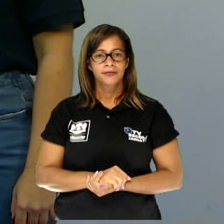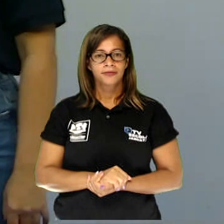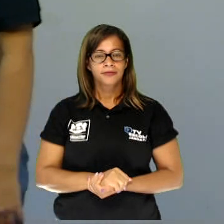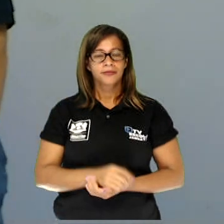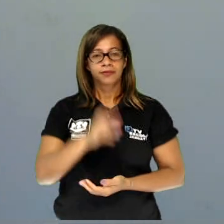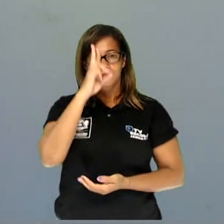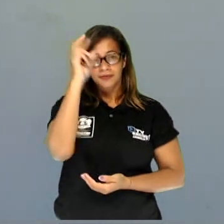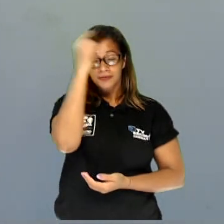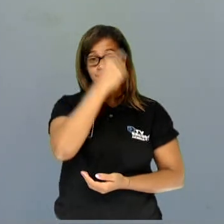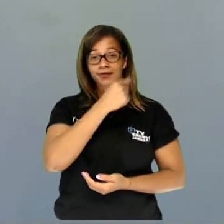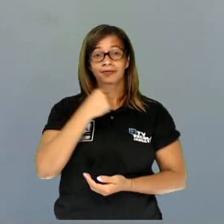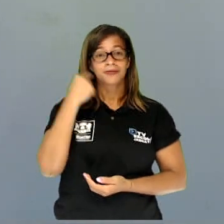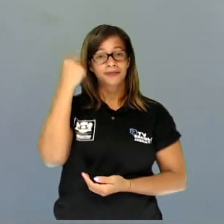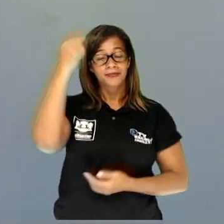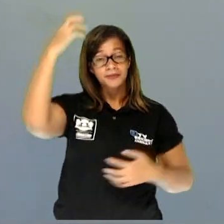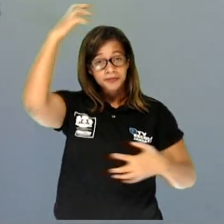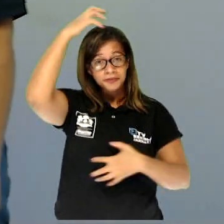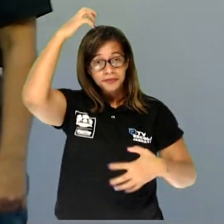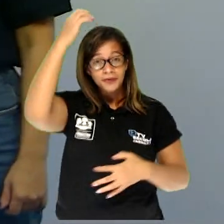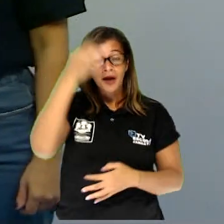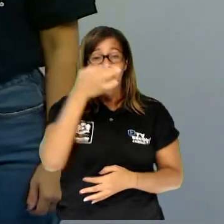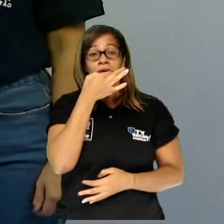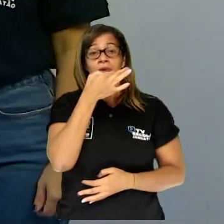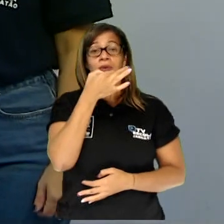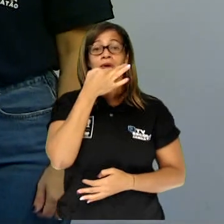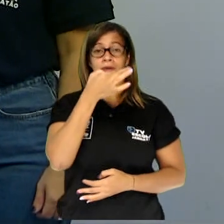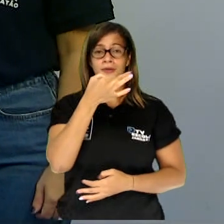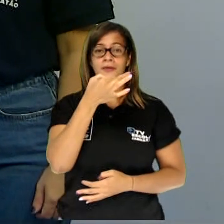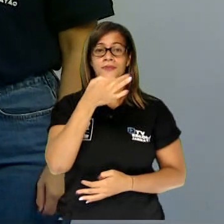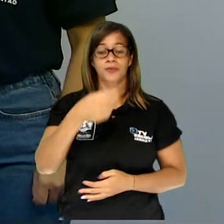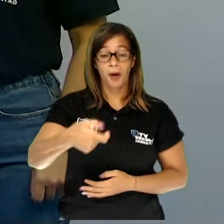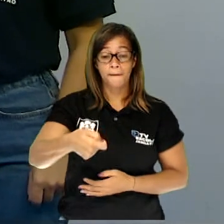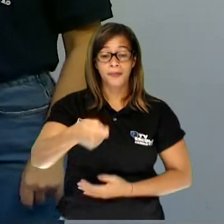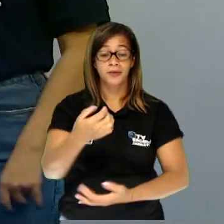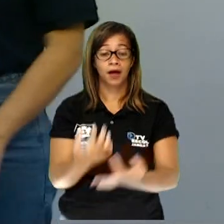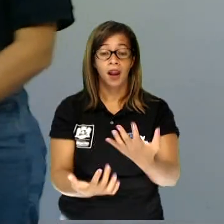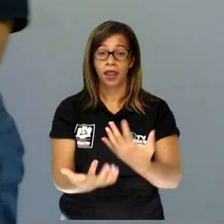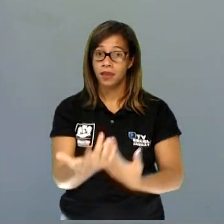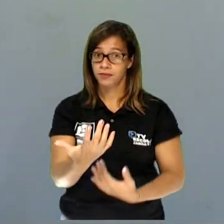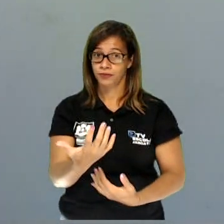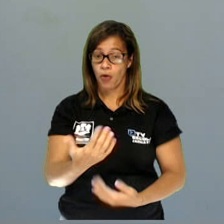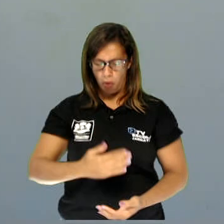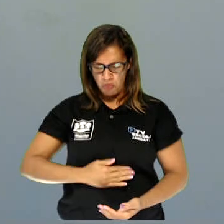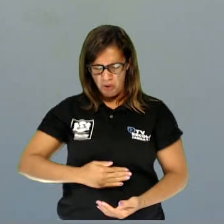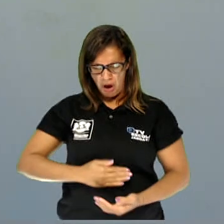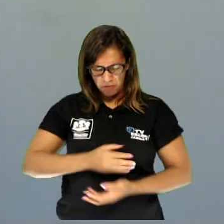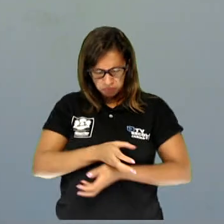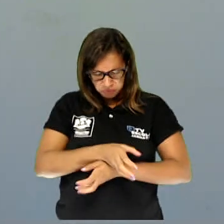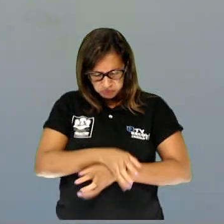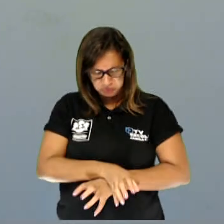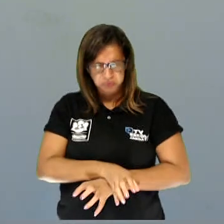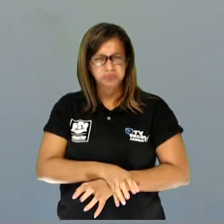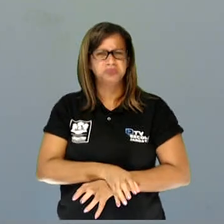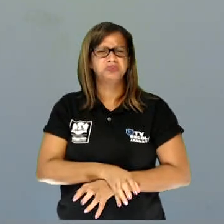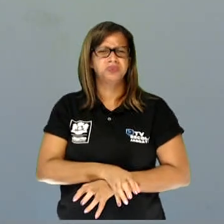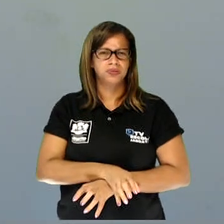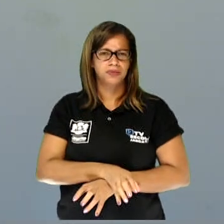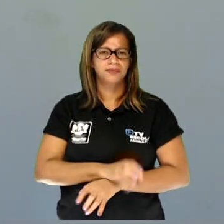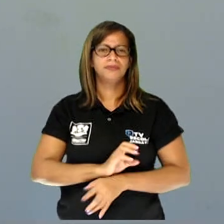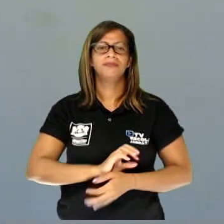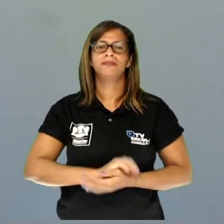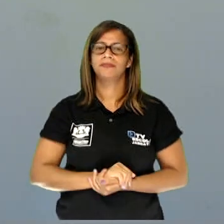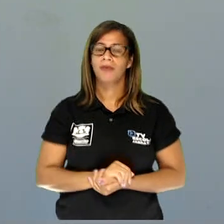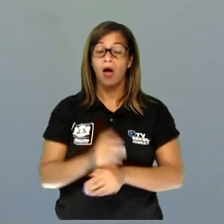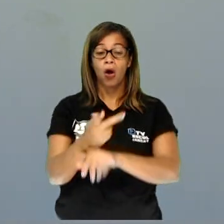Meio-dia, macaco assobia, panela no fogo, barriga vazia. Então, a gente está localizando agora